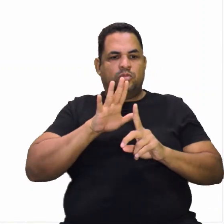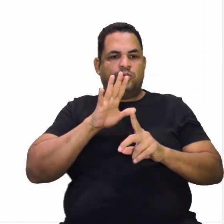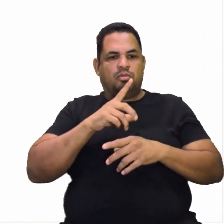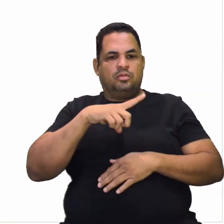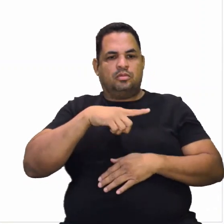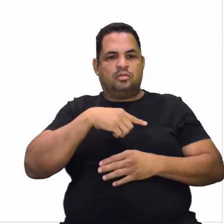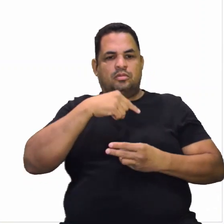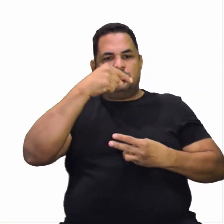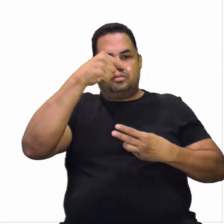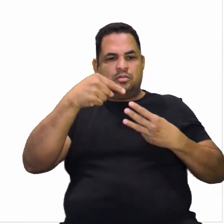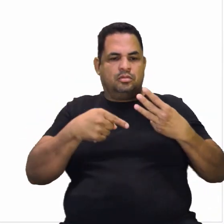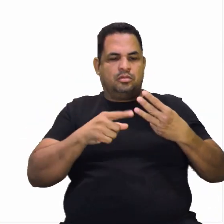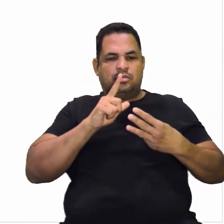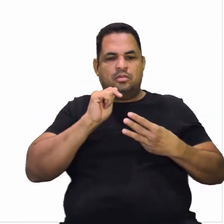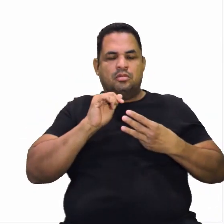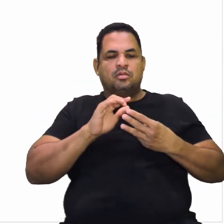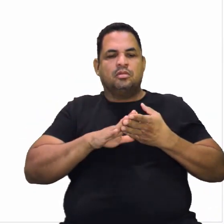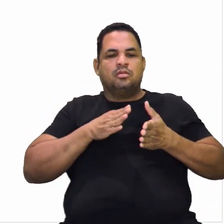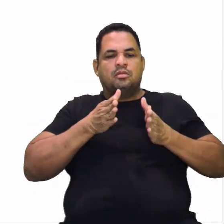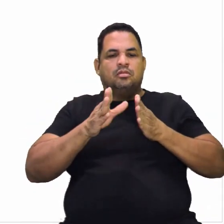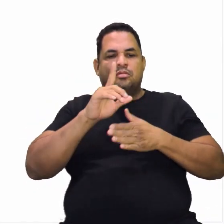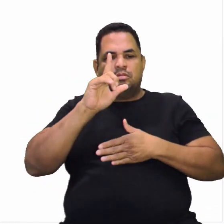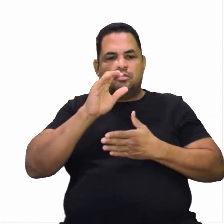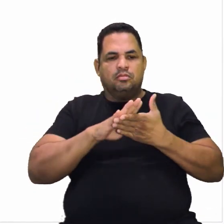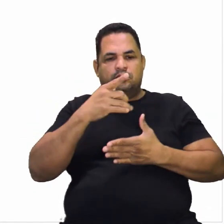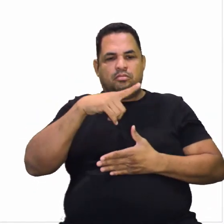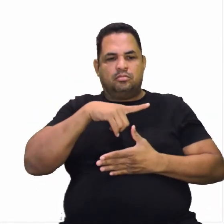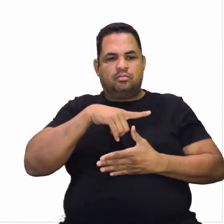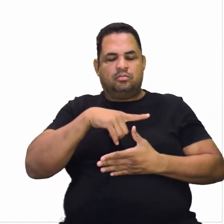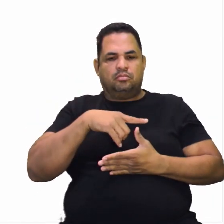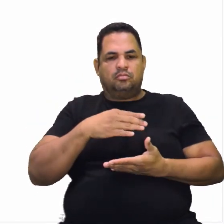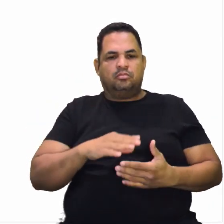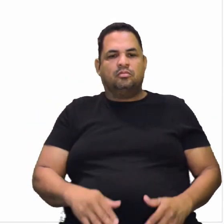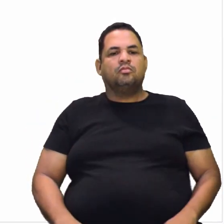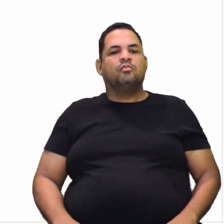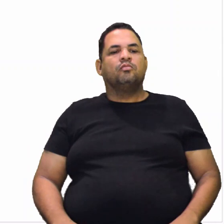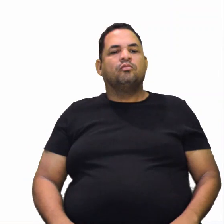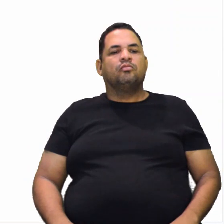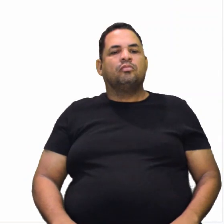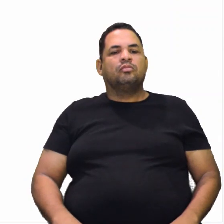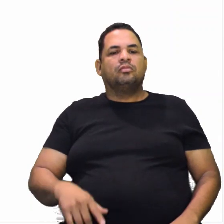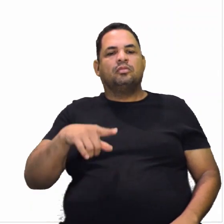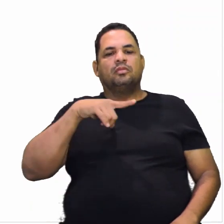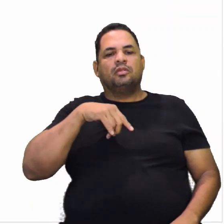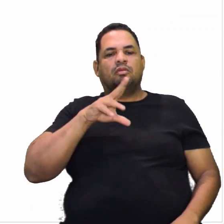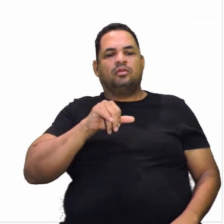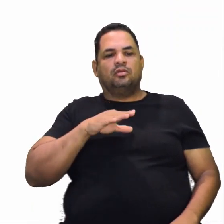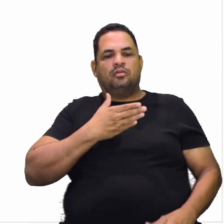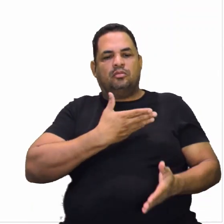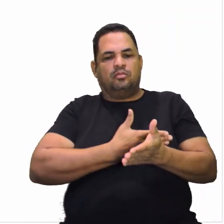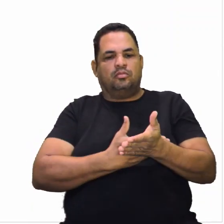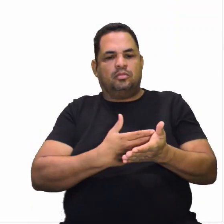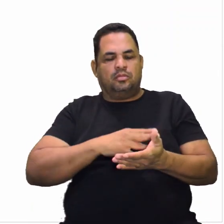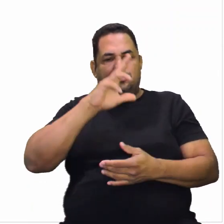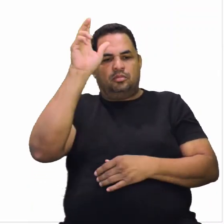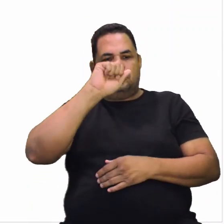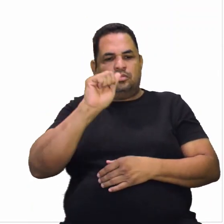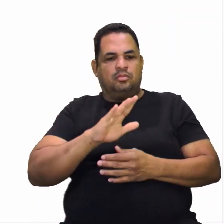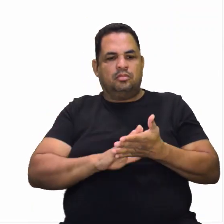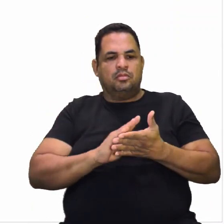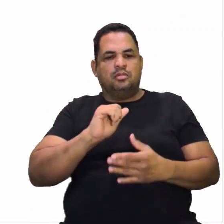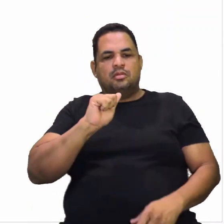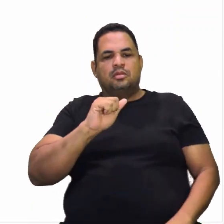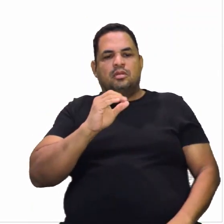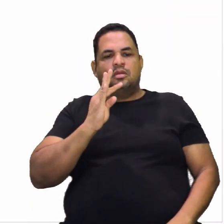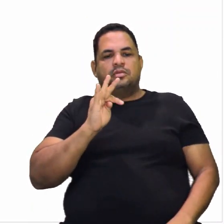3 rios principais. O rio Nilo aí, nós temos aí o rio Nilo Branco, o rio Nilo Azul, o rio Nilo e